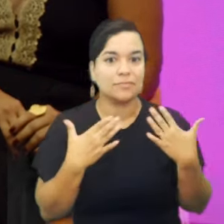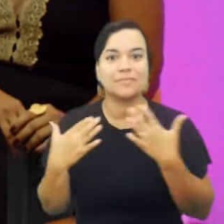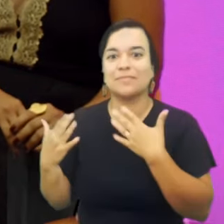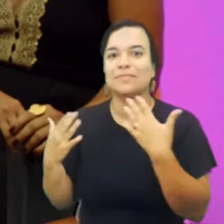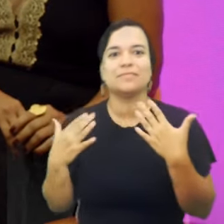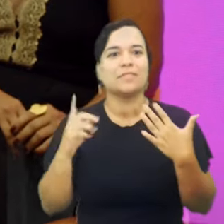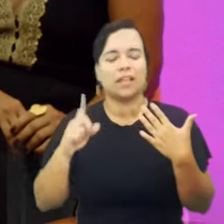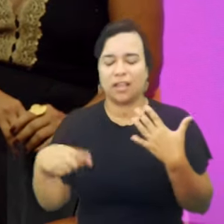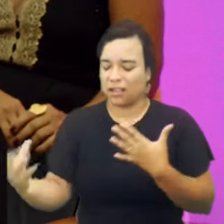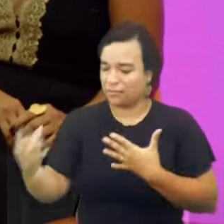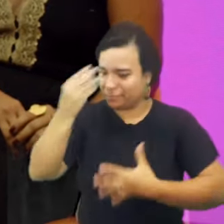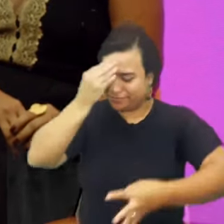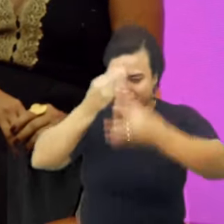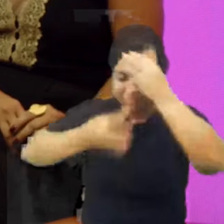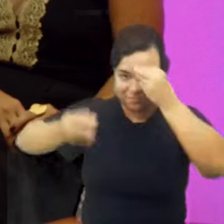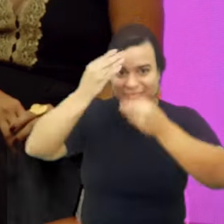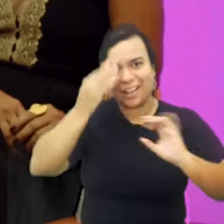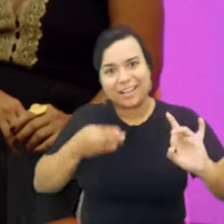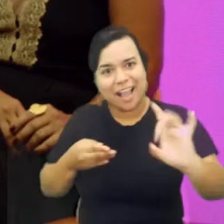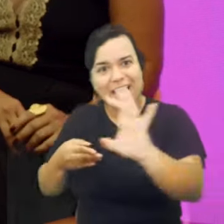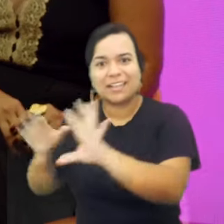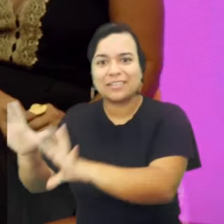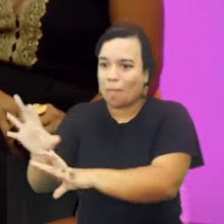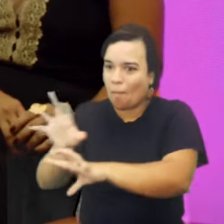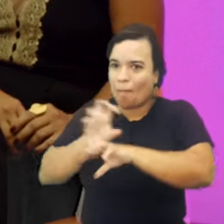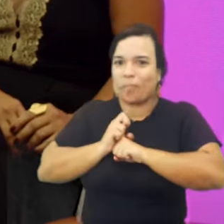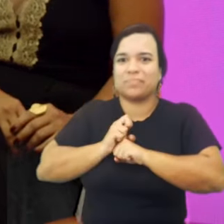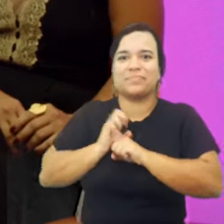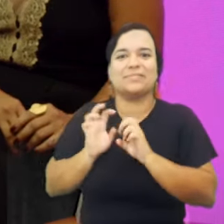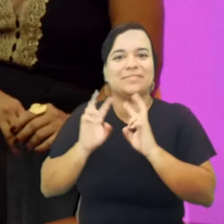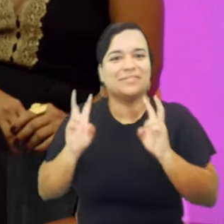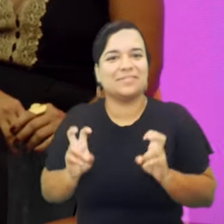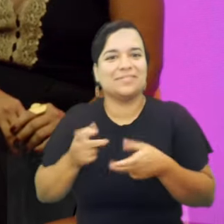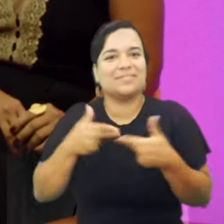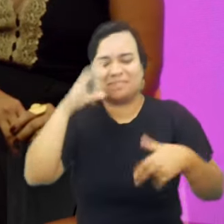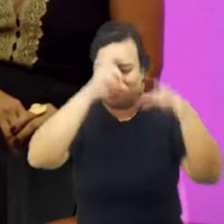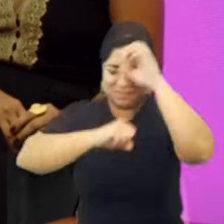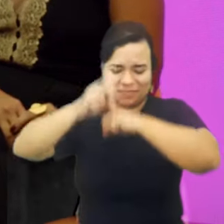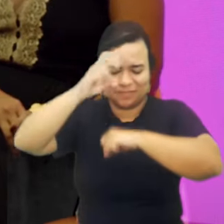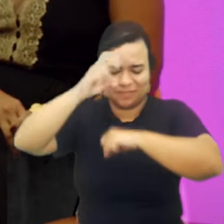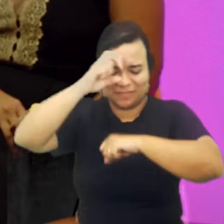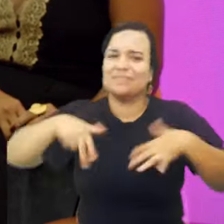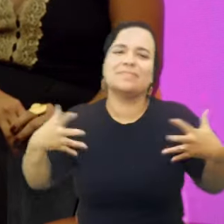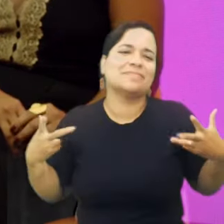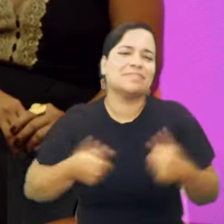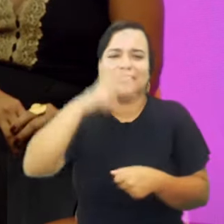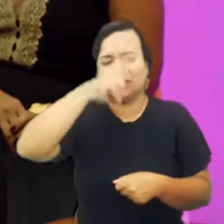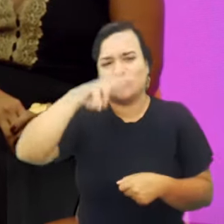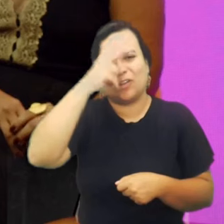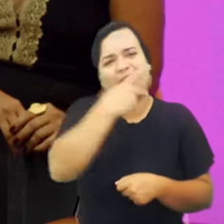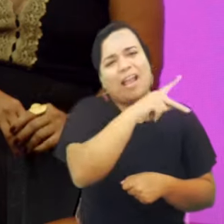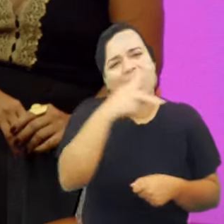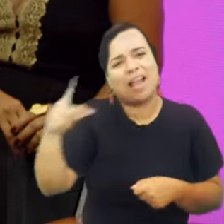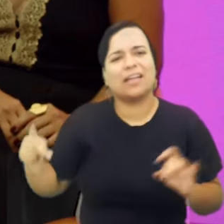vocês é sair daqui carregada de cada uma de vocês, dessa singularidade, o quanto eu saio daqui aprendendo com a história